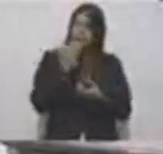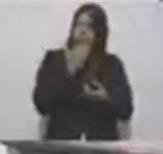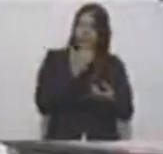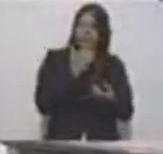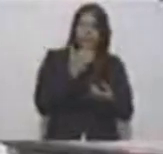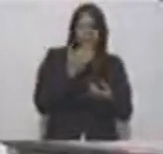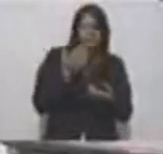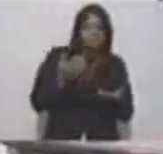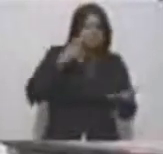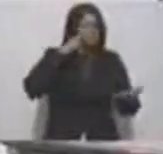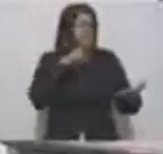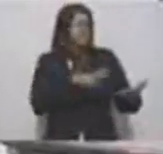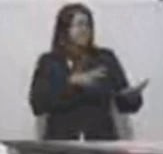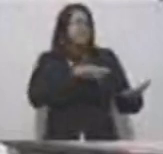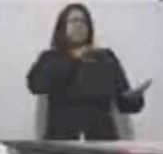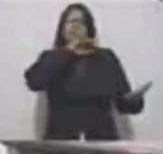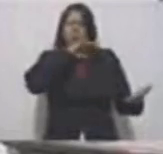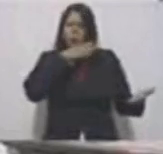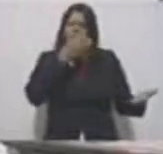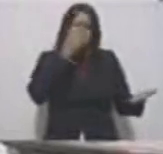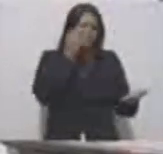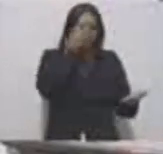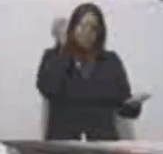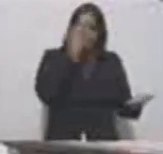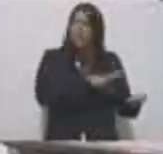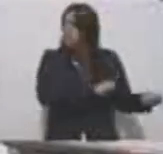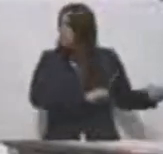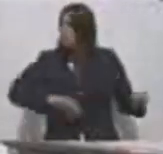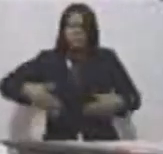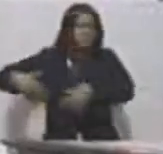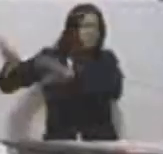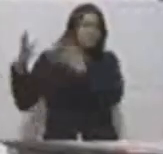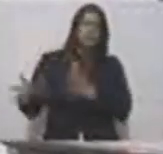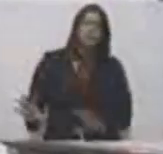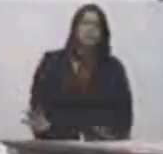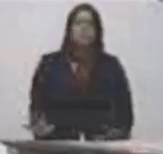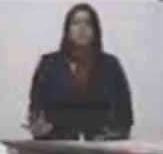podres para os bombeiros. É um absurdo isso.